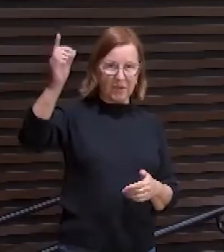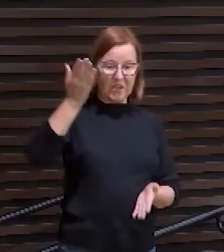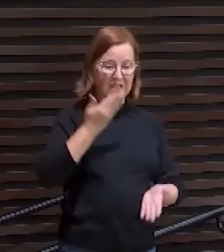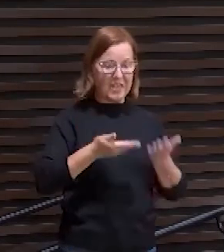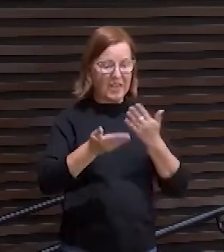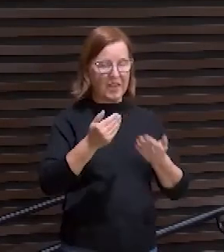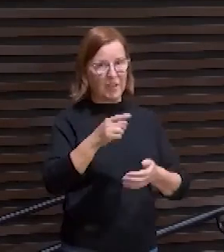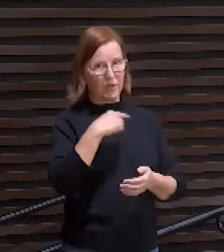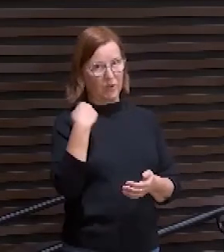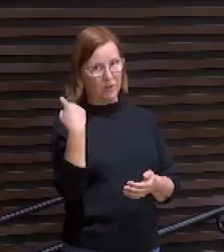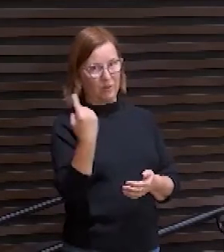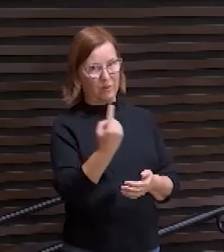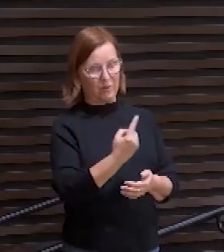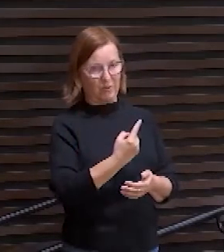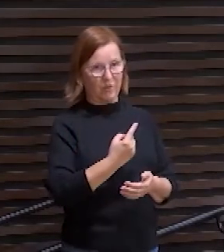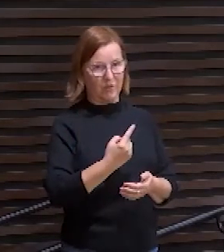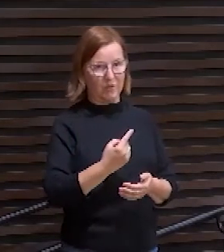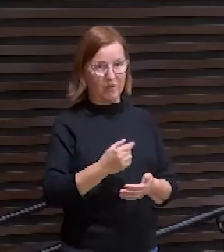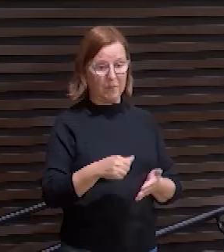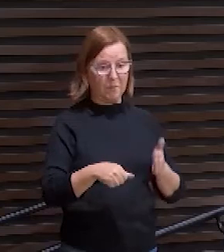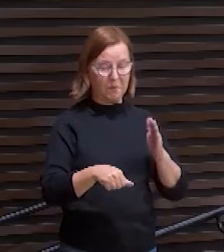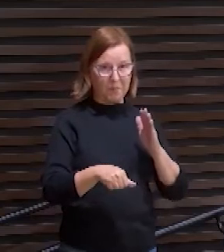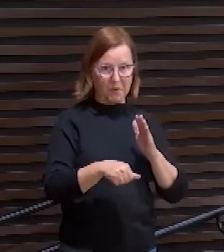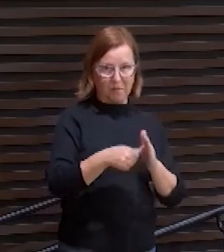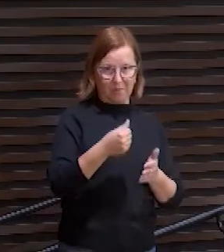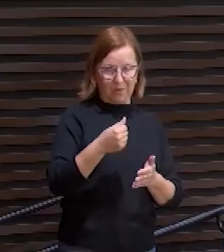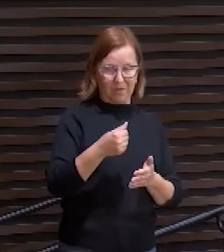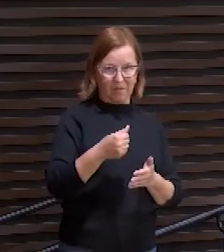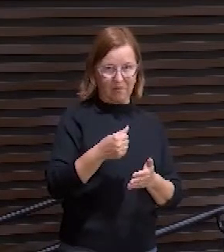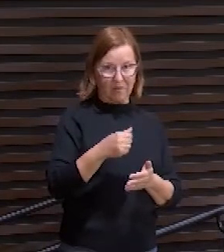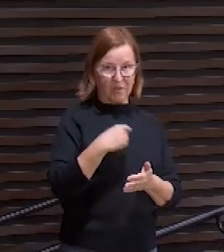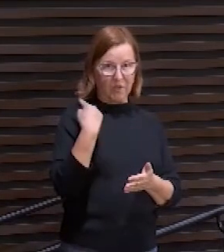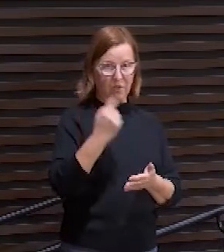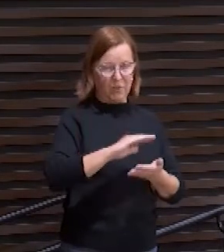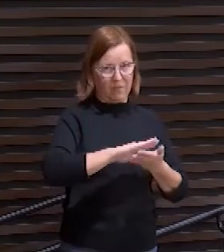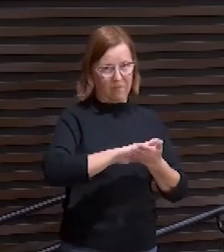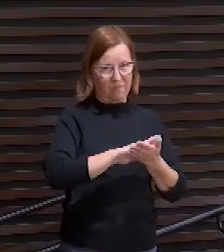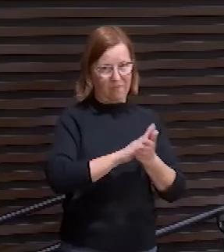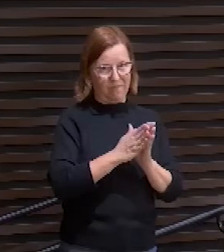conosco, primeiramente nos desconstruindo.